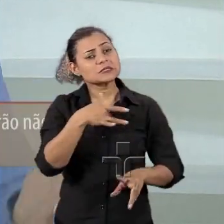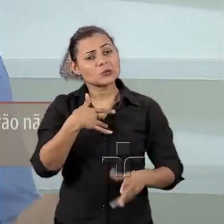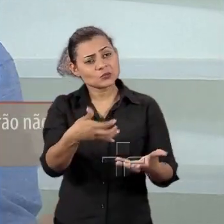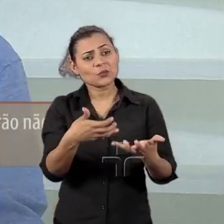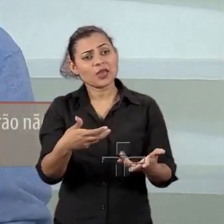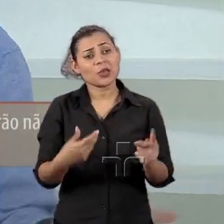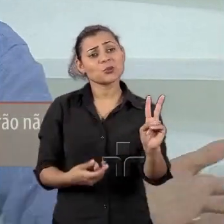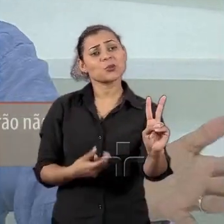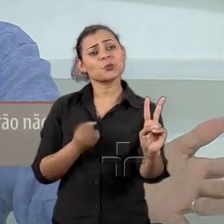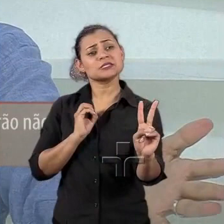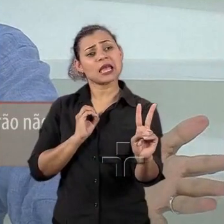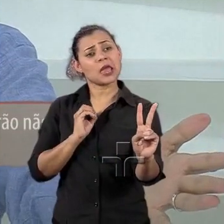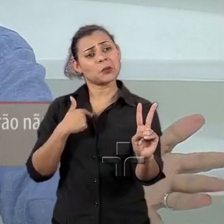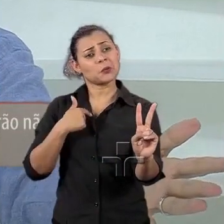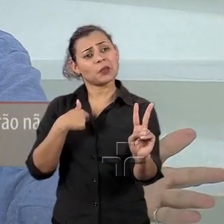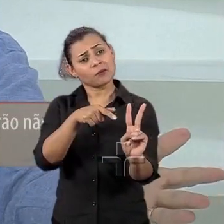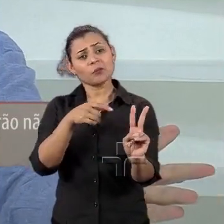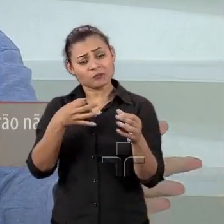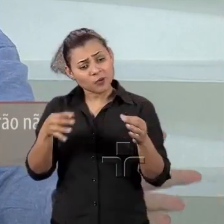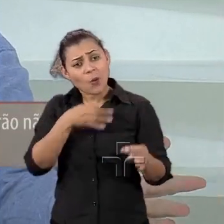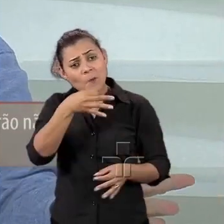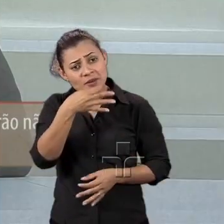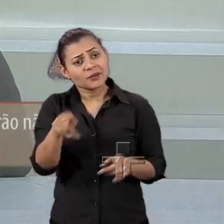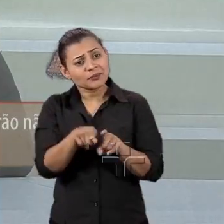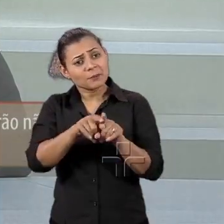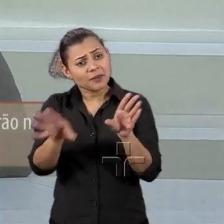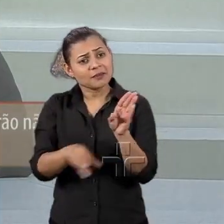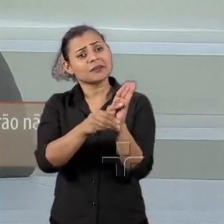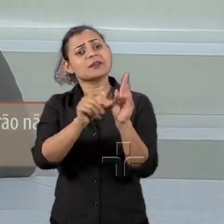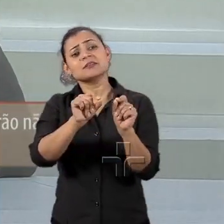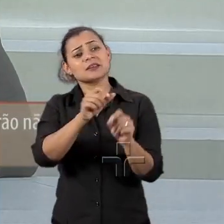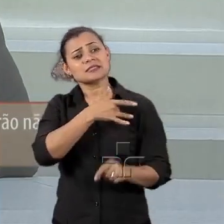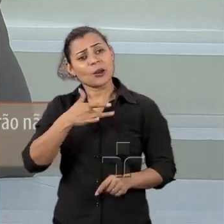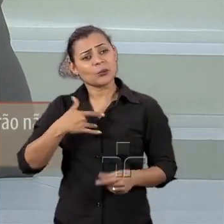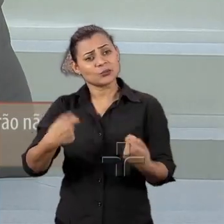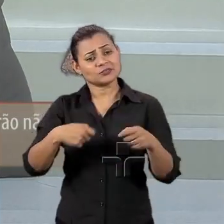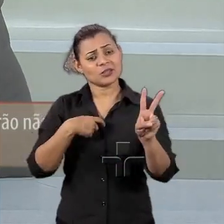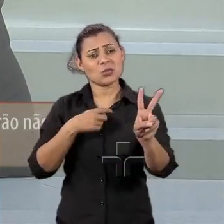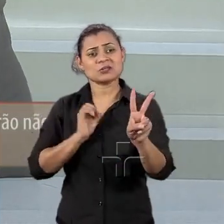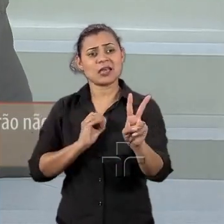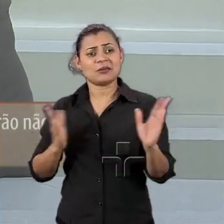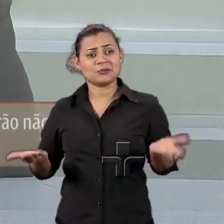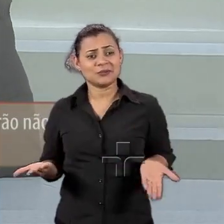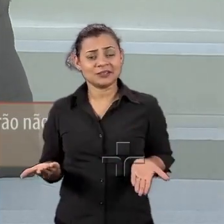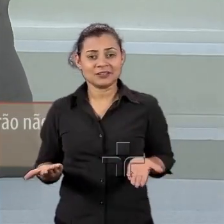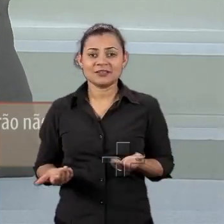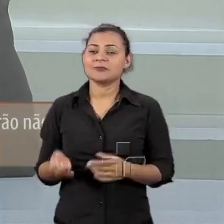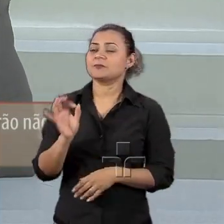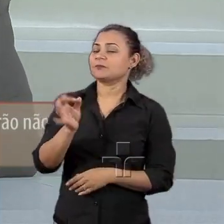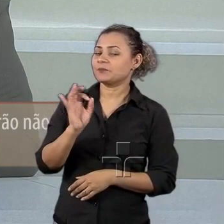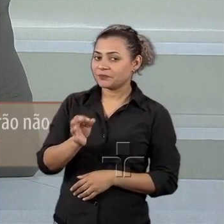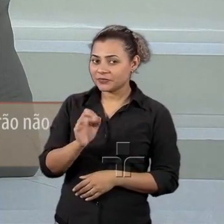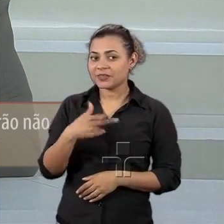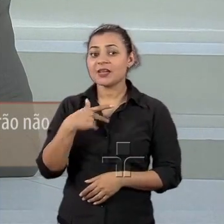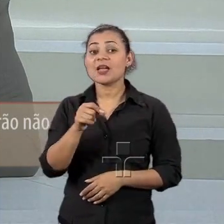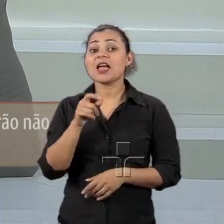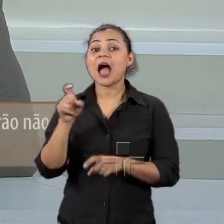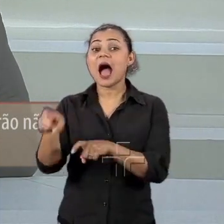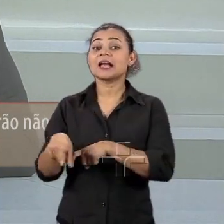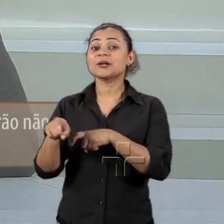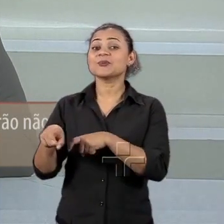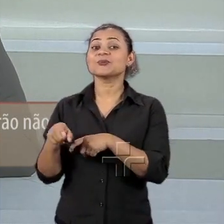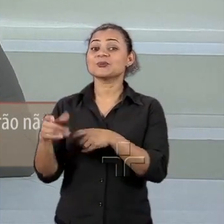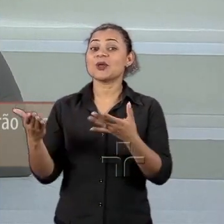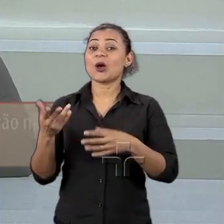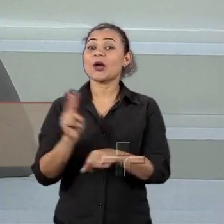Obrigada. Eu preciso falar, fazer um gol. Olha, Eduardo, eu cheguei no Congresso com uma caixa sendo a defensora da agricultura, acabei